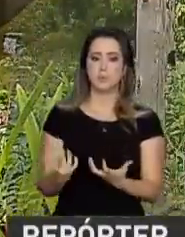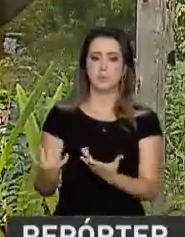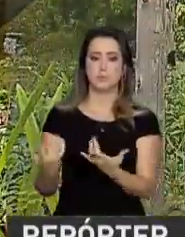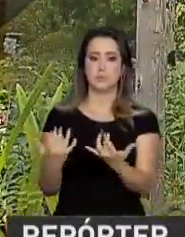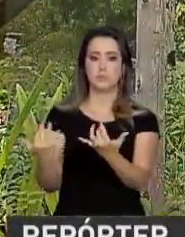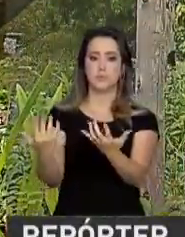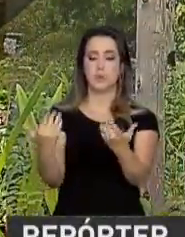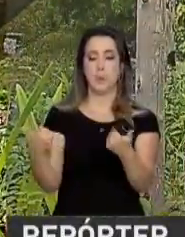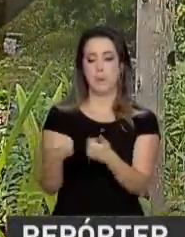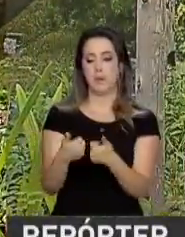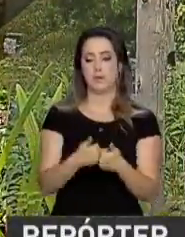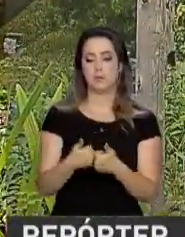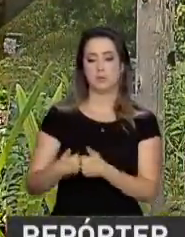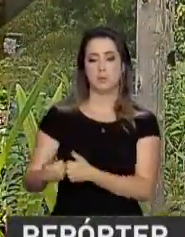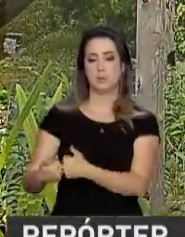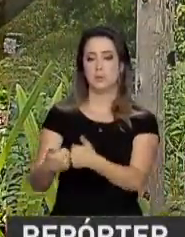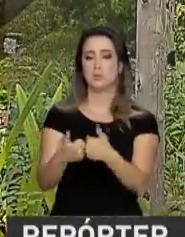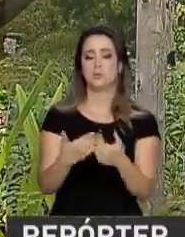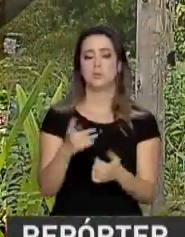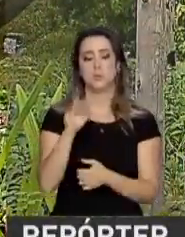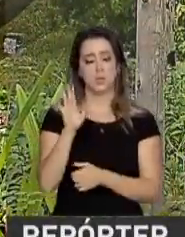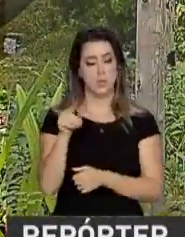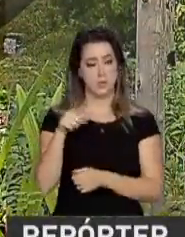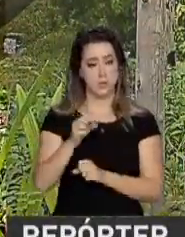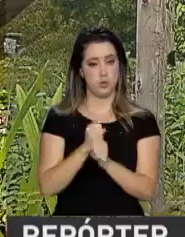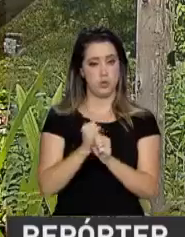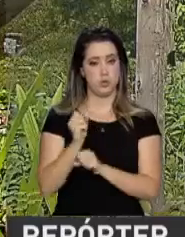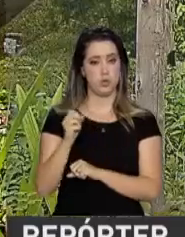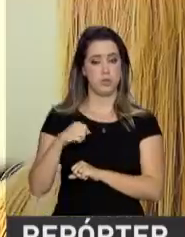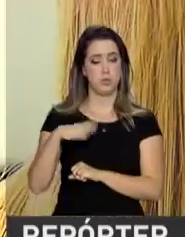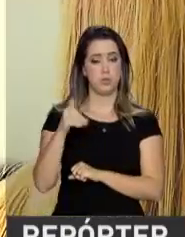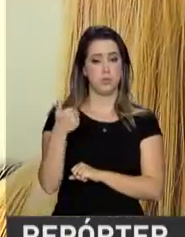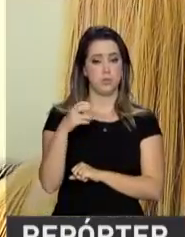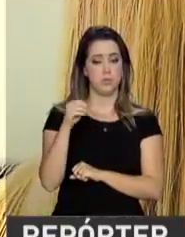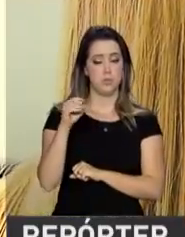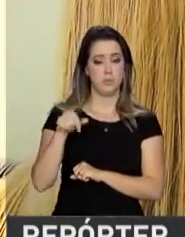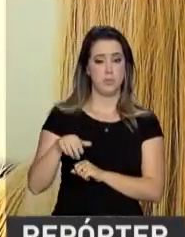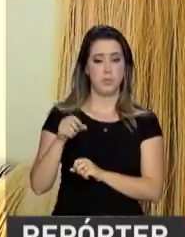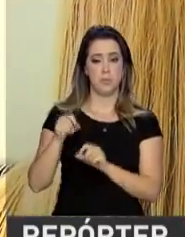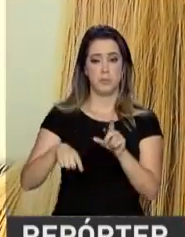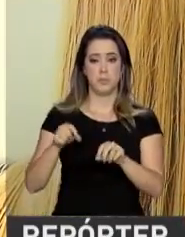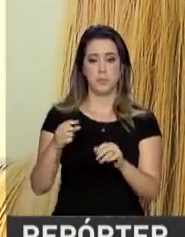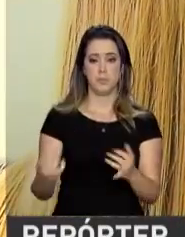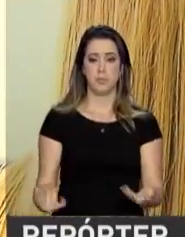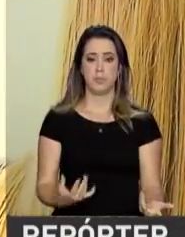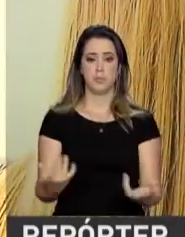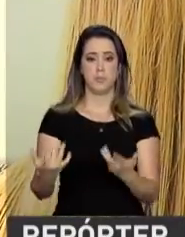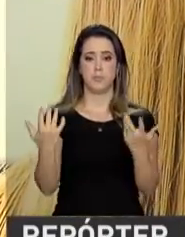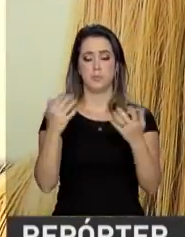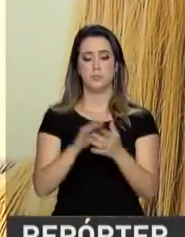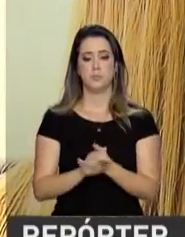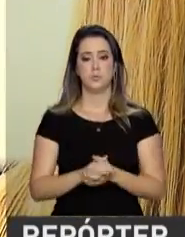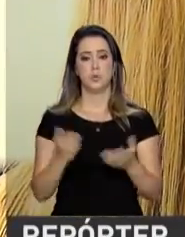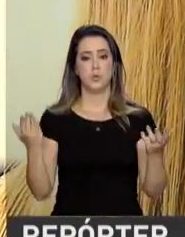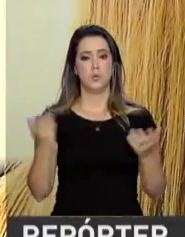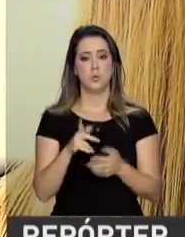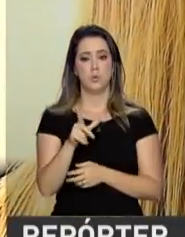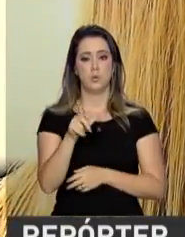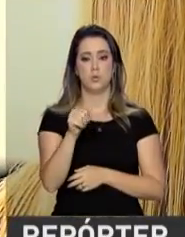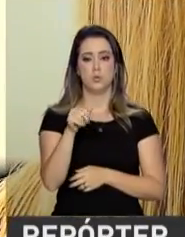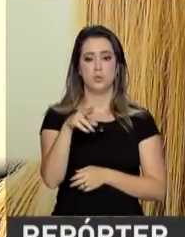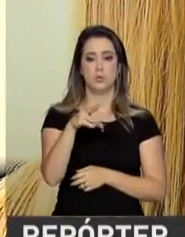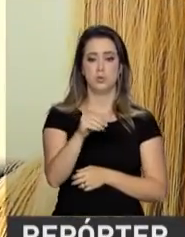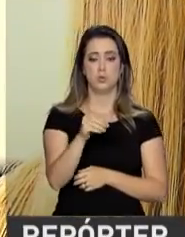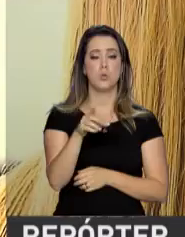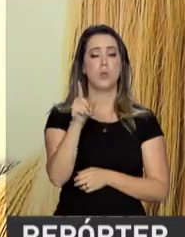delas plantadas só este ano foram 150 mudas o lago paranoá hoje utilizado para abastecimento da cidade